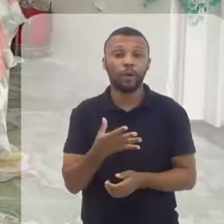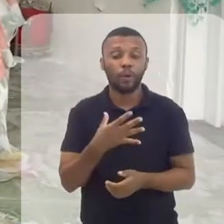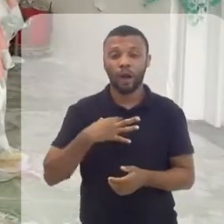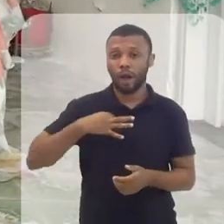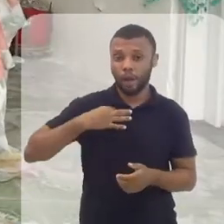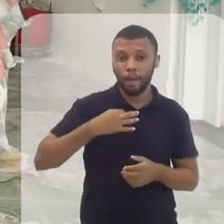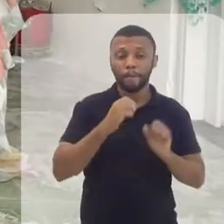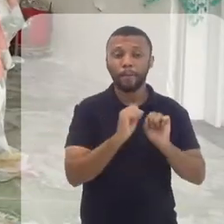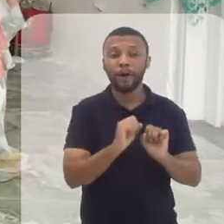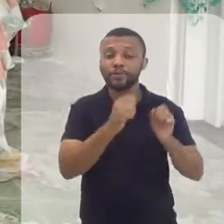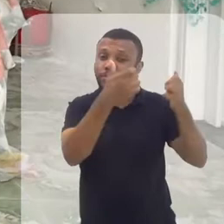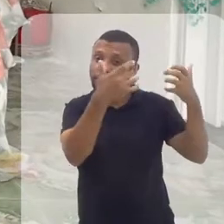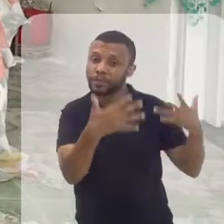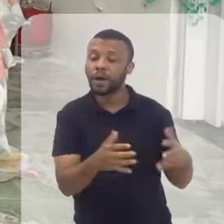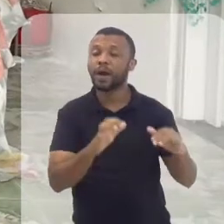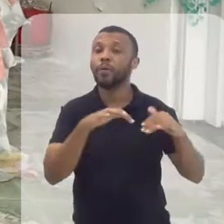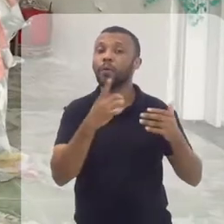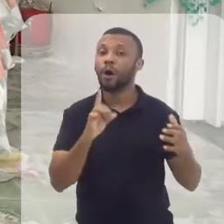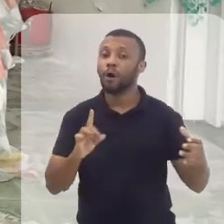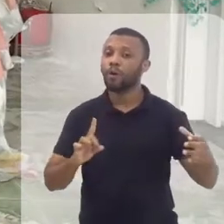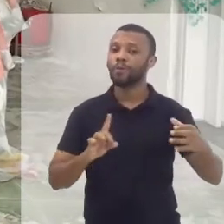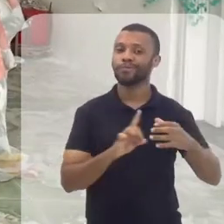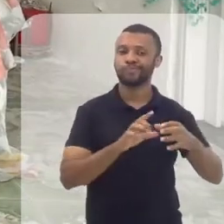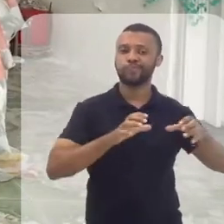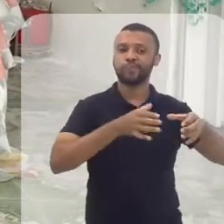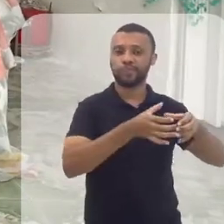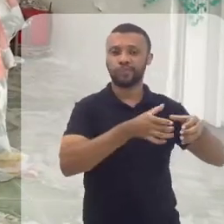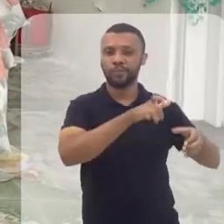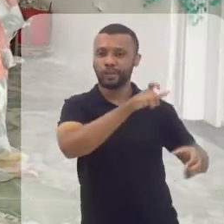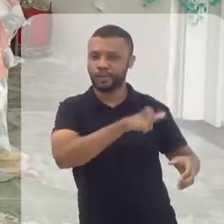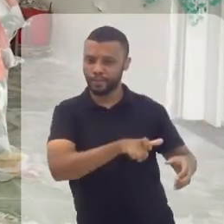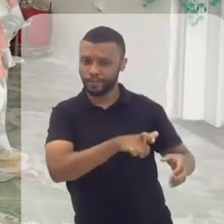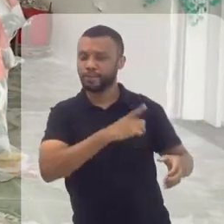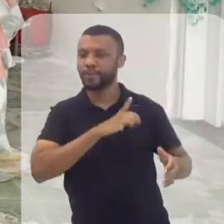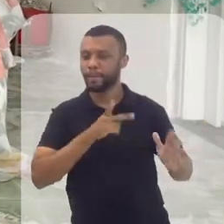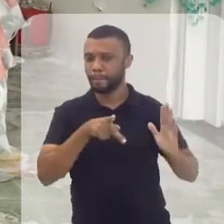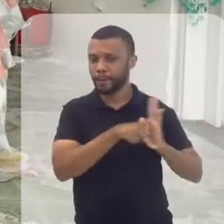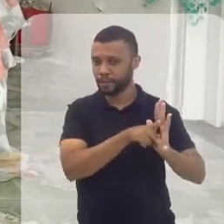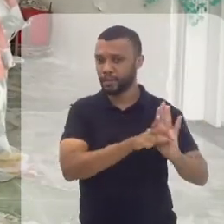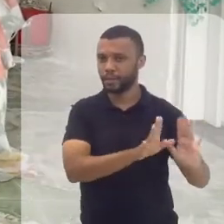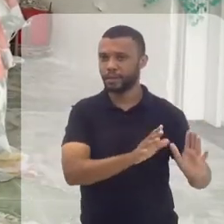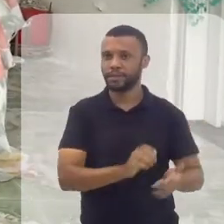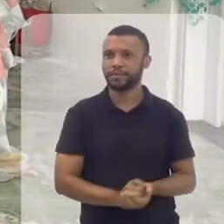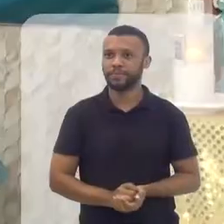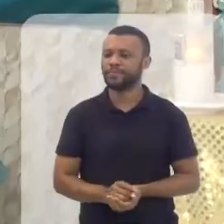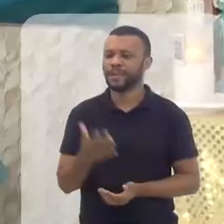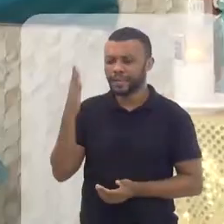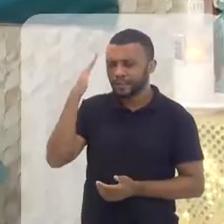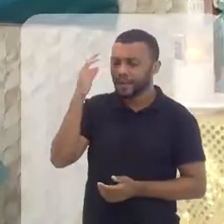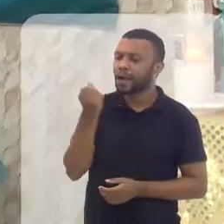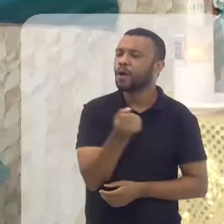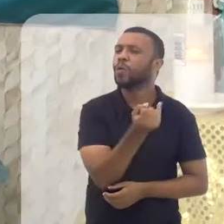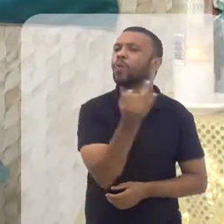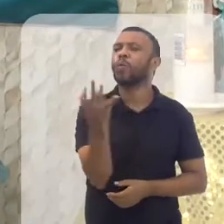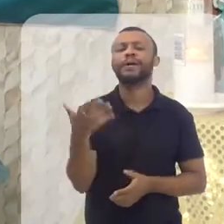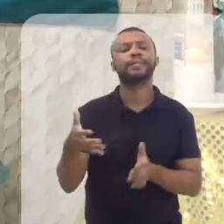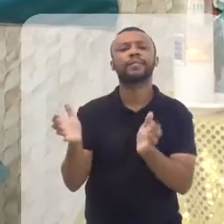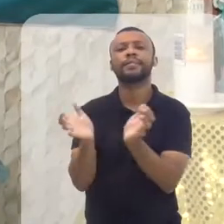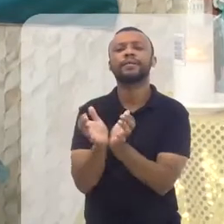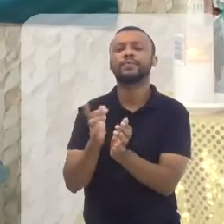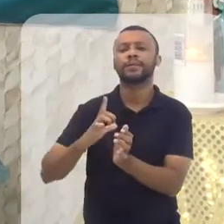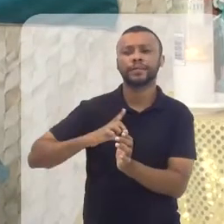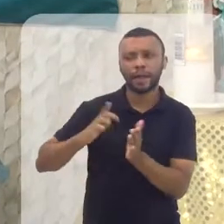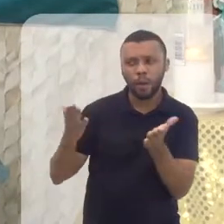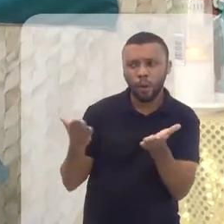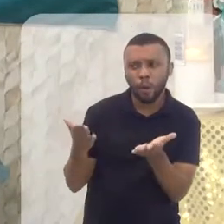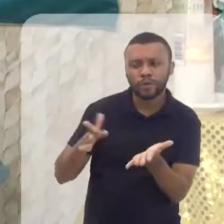pode determinar Sim. a tribo qual é que a... essa pessoa pertence. É. Você saberia me dizer quantas tribos